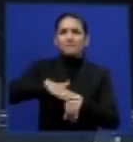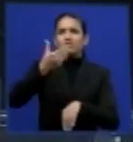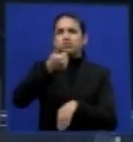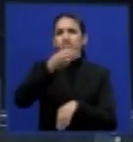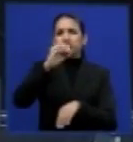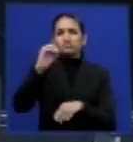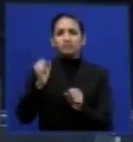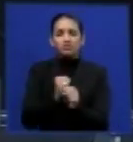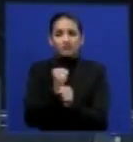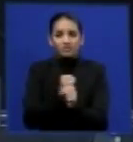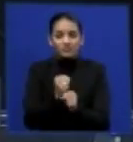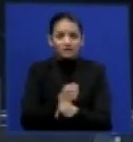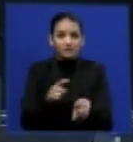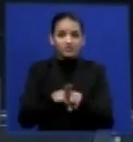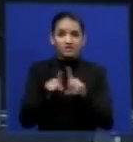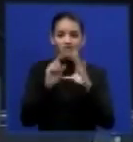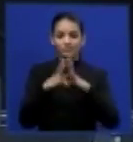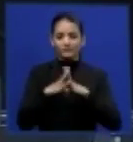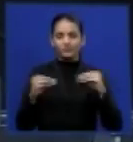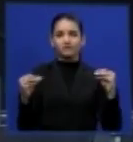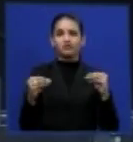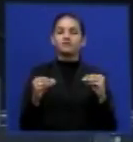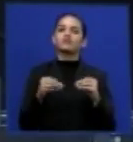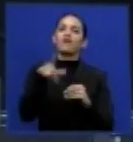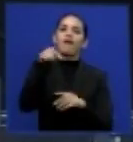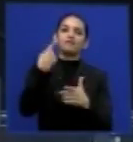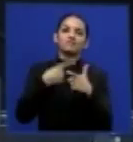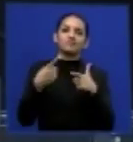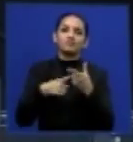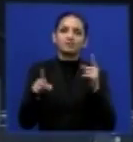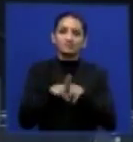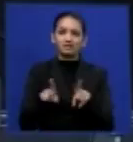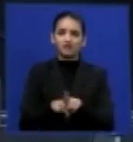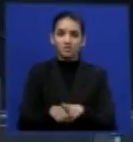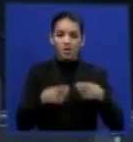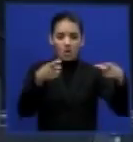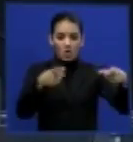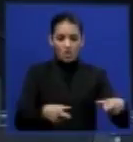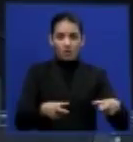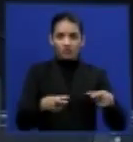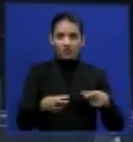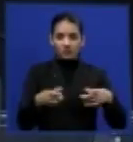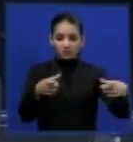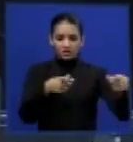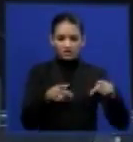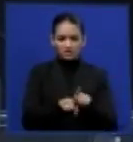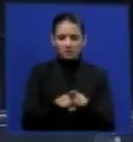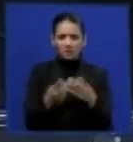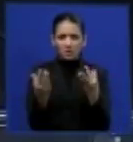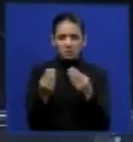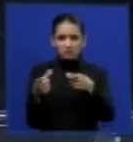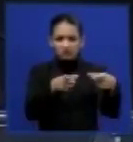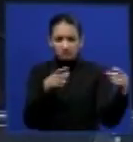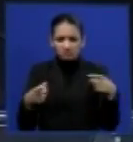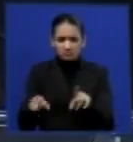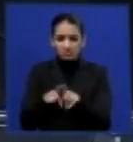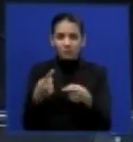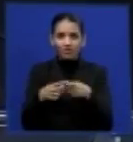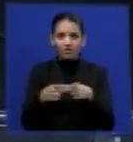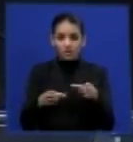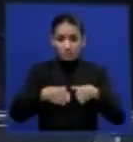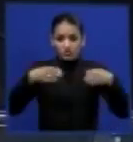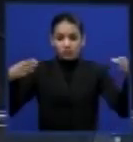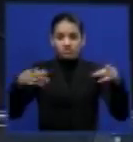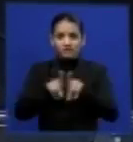potencial ofensivo eh ocupa um espaço físico considerável e e dificuldades impõe